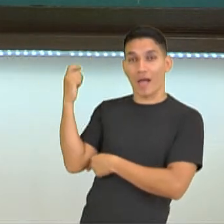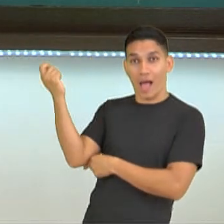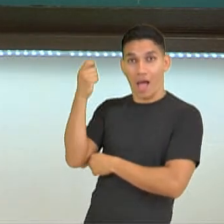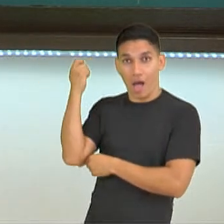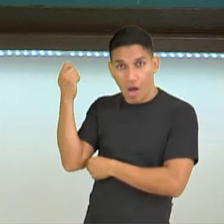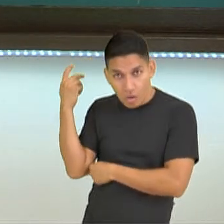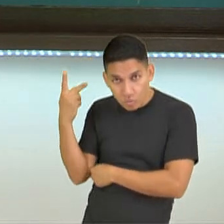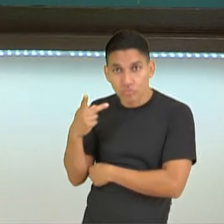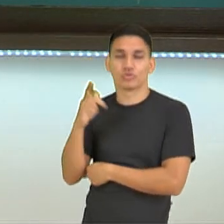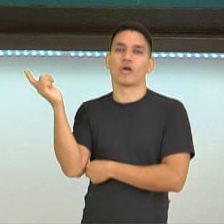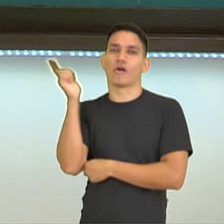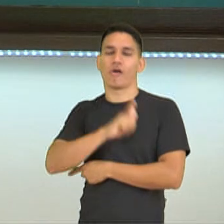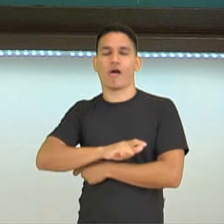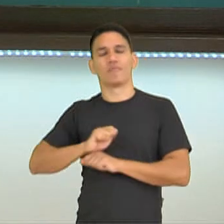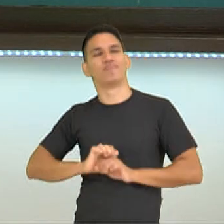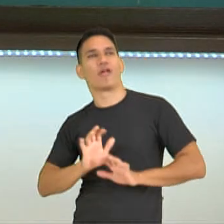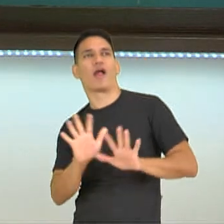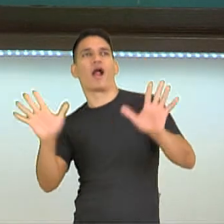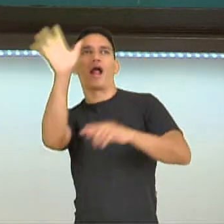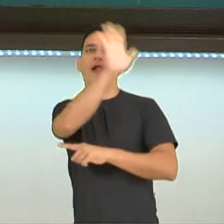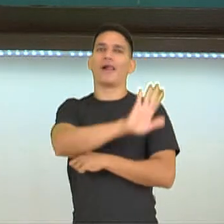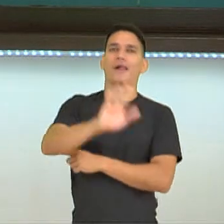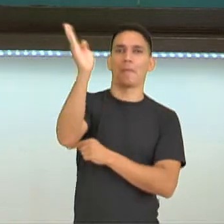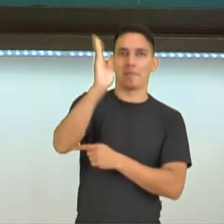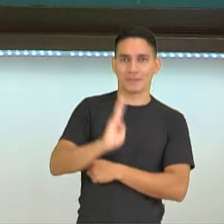reconhecida no Brasil e no mundo.